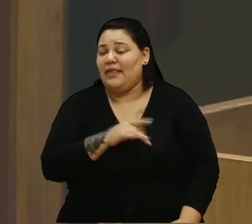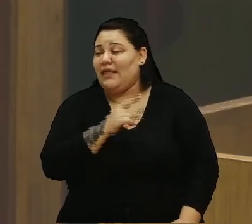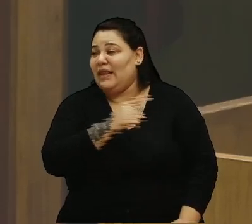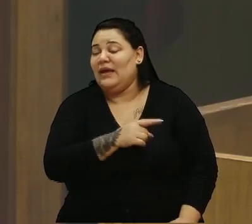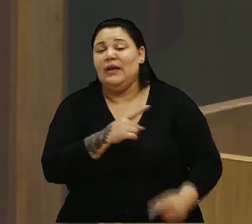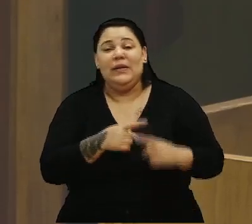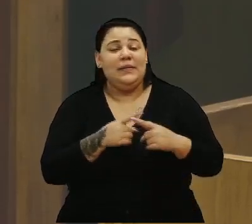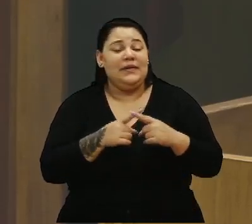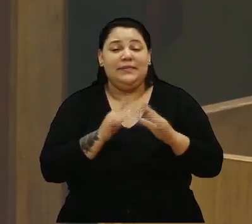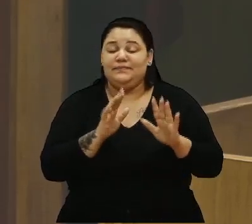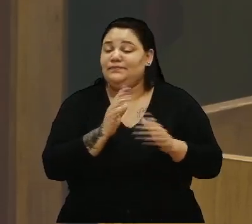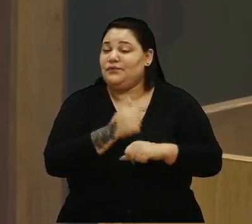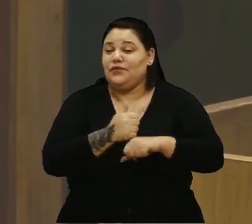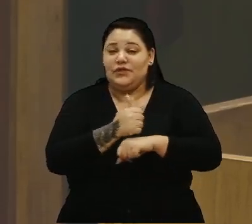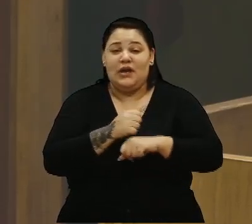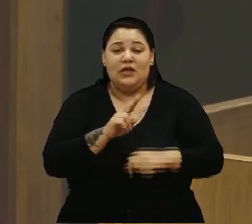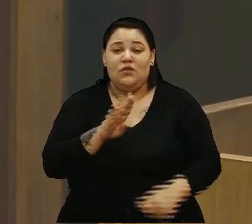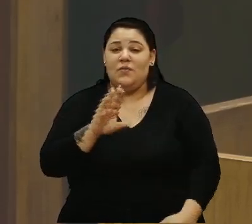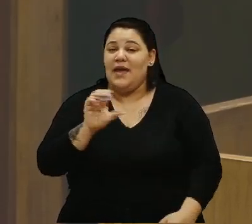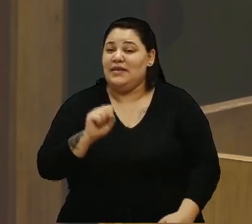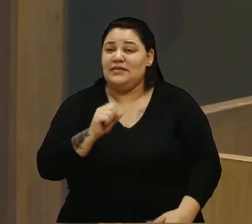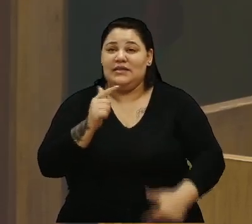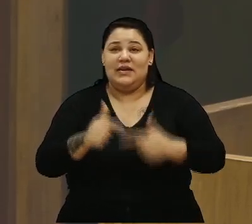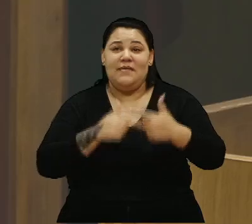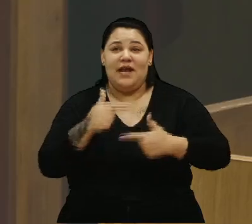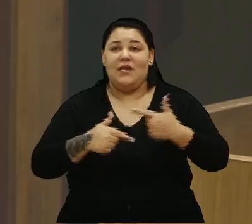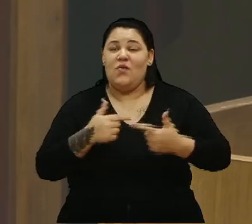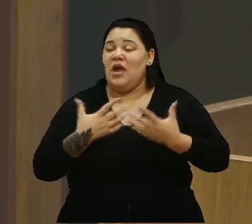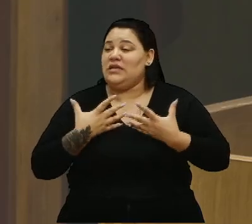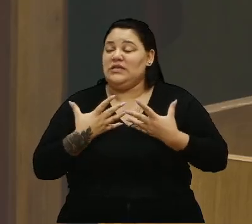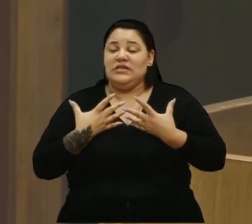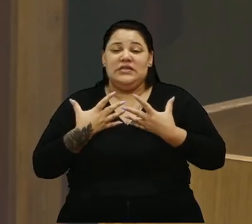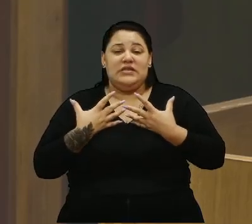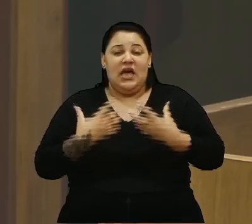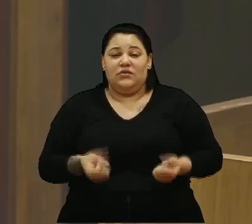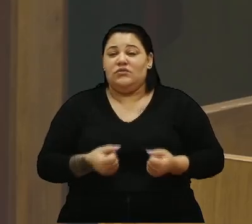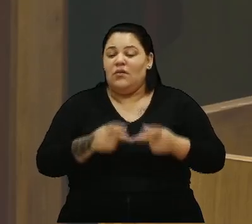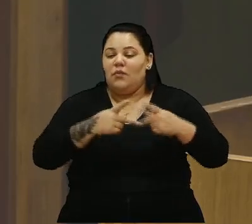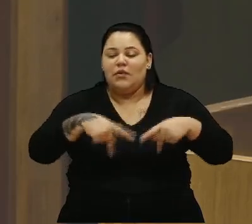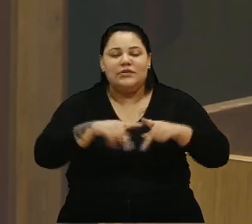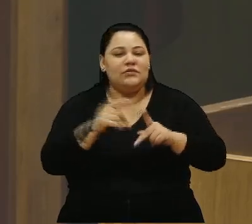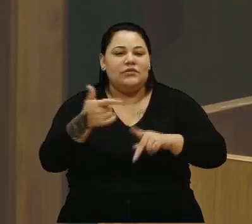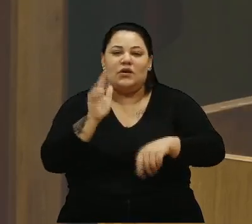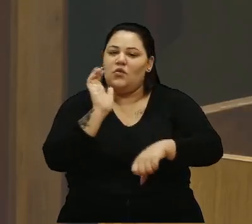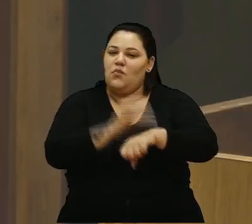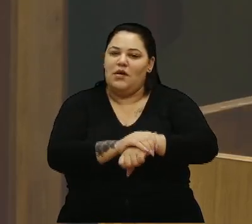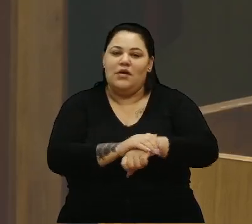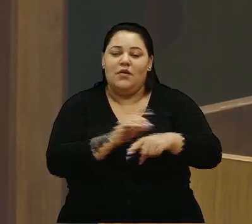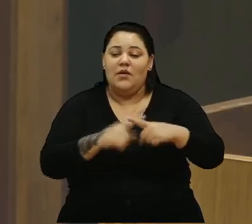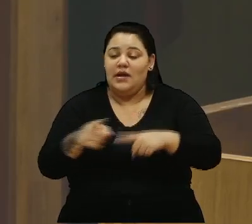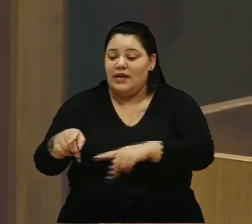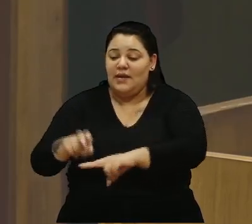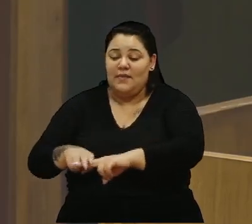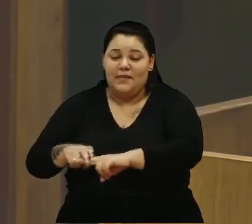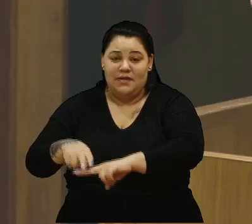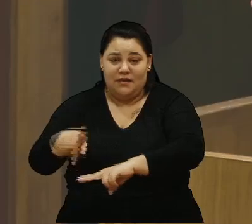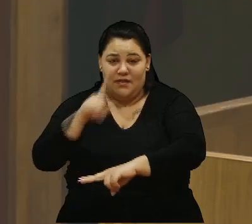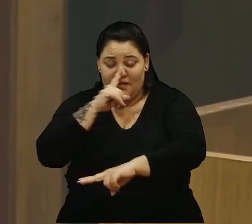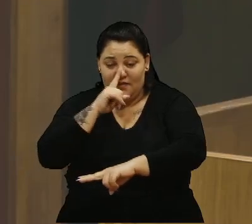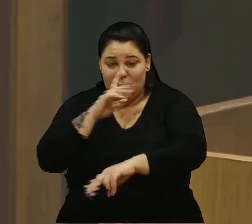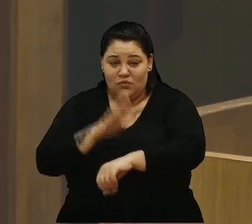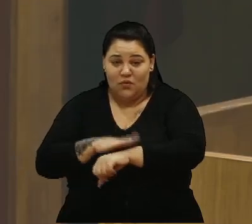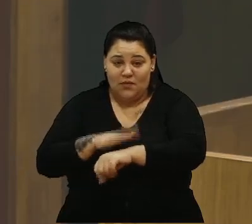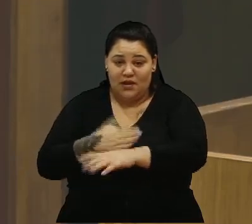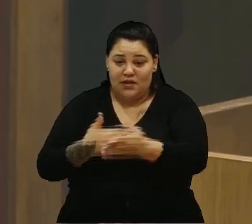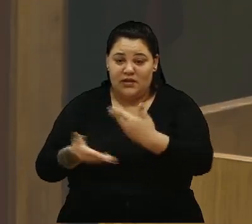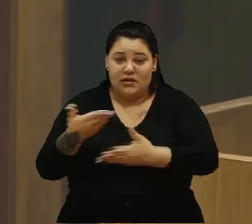das UBSs, que trabalham na exaustão total. A população não tem culpa, porque aquela mãe que está sentada no chão, quando ela for